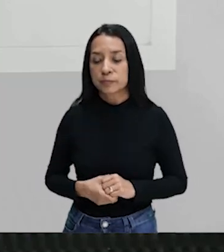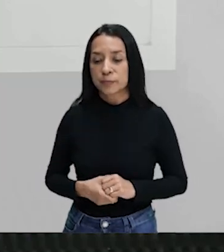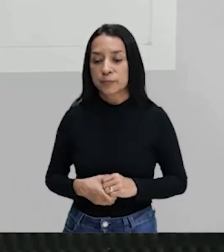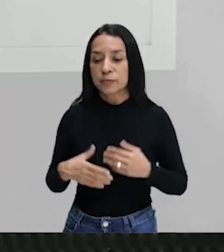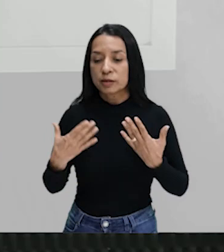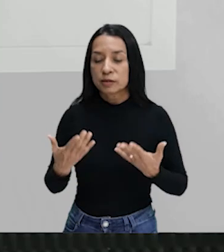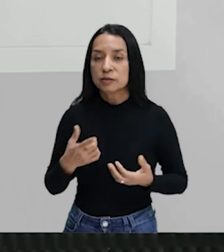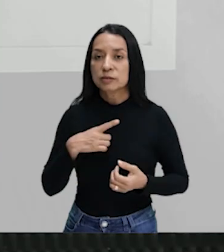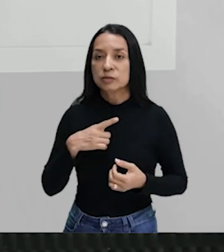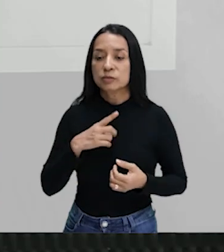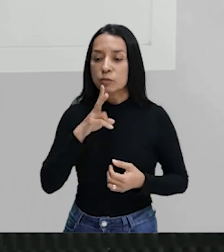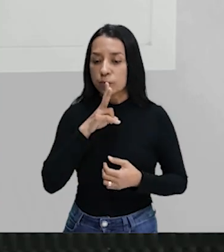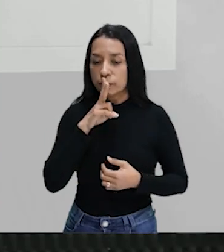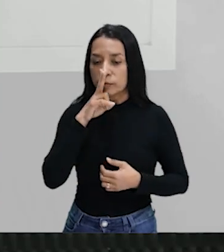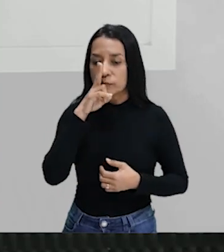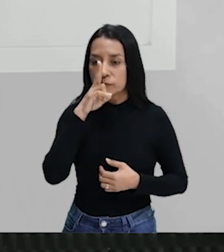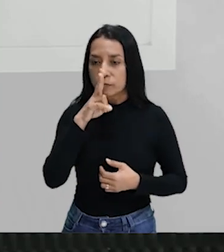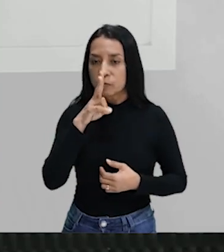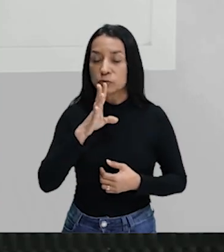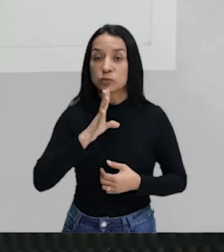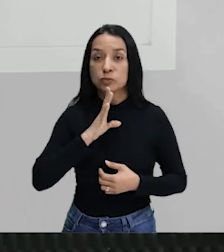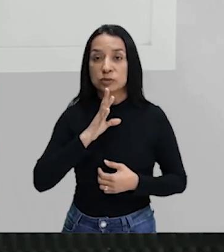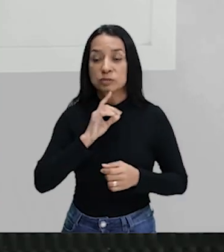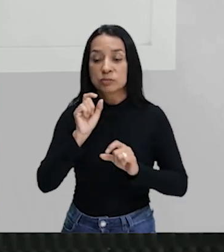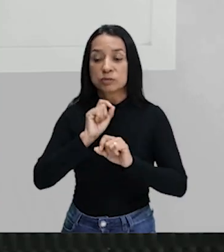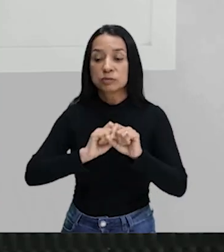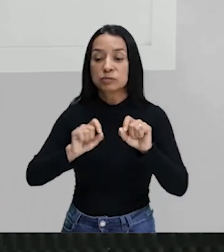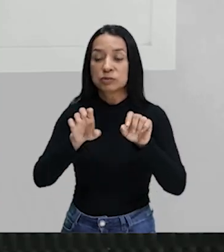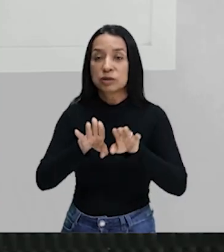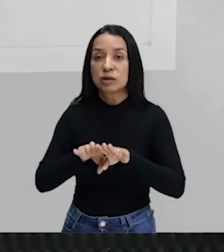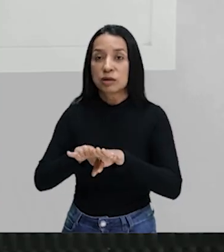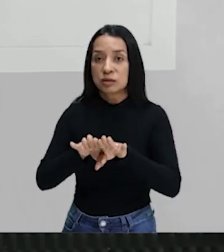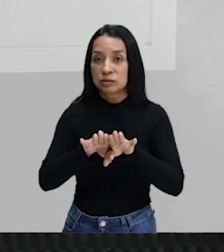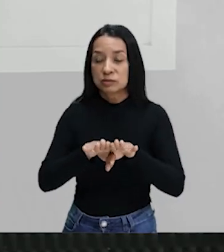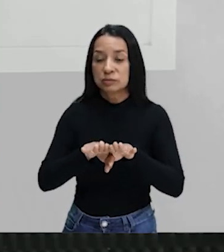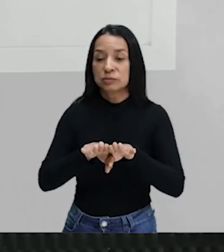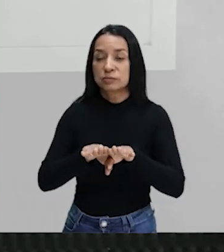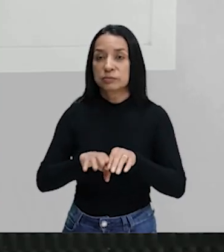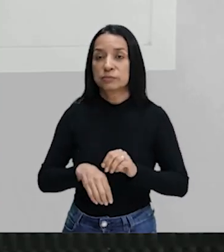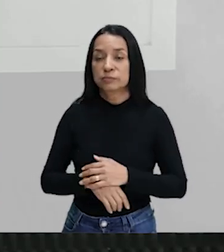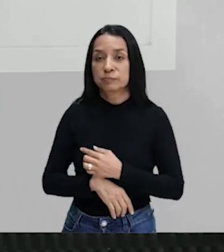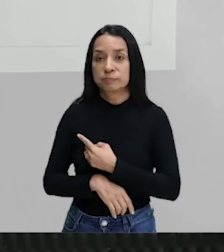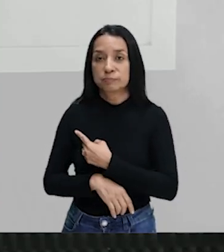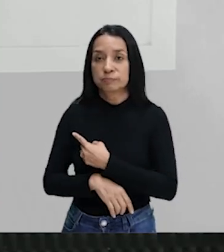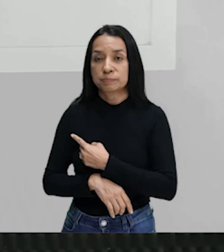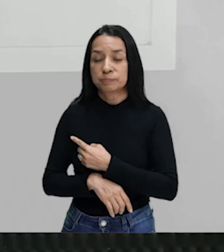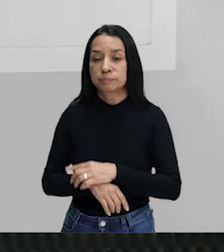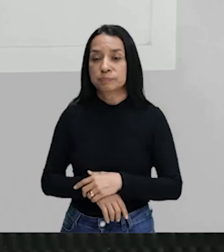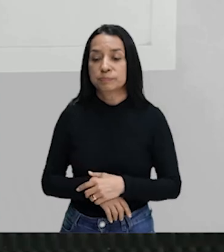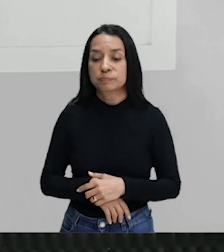Então, eu tenho uma forte noção aqui de equilíbrio, equidade.